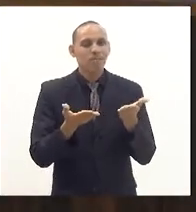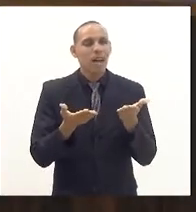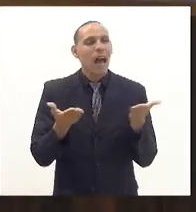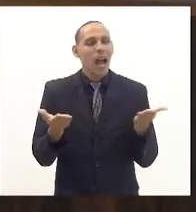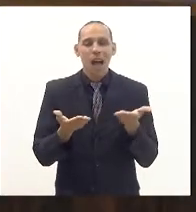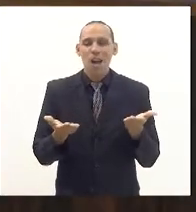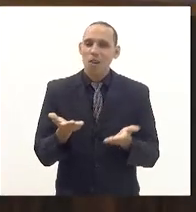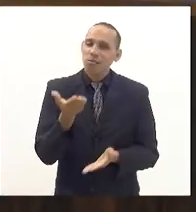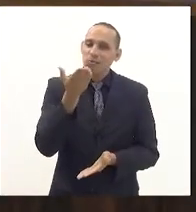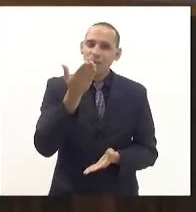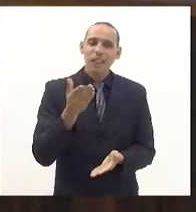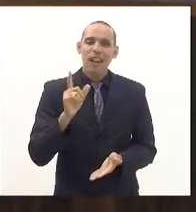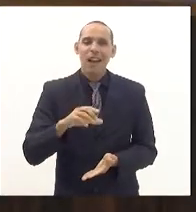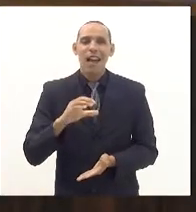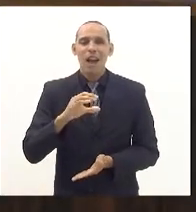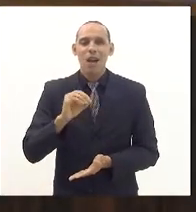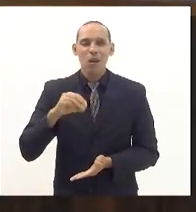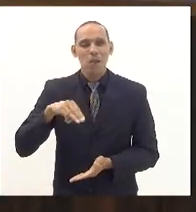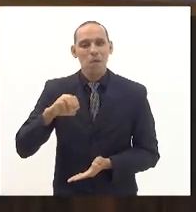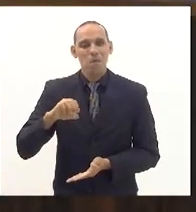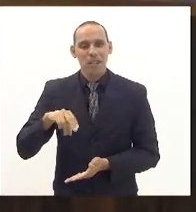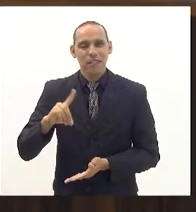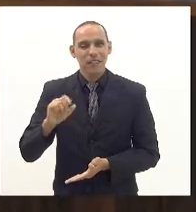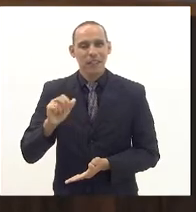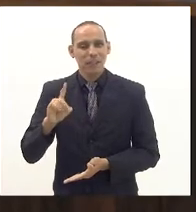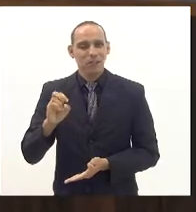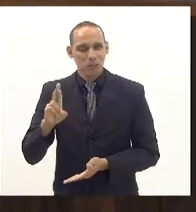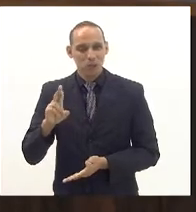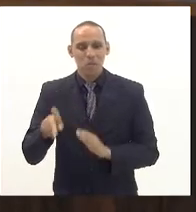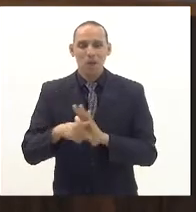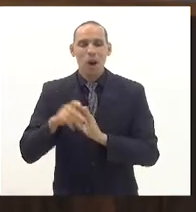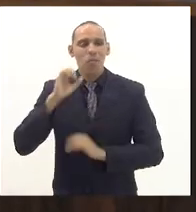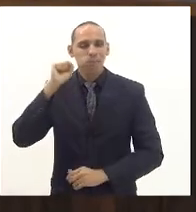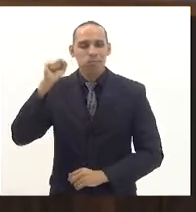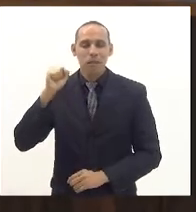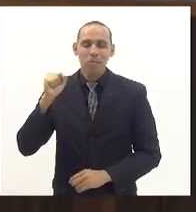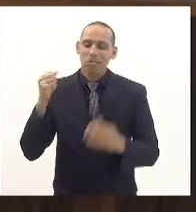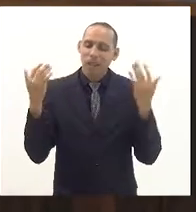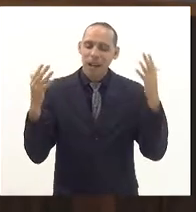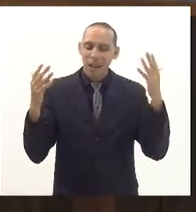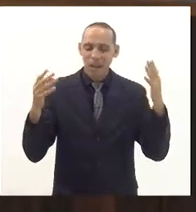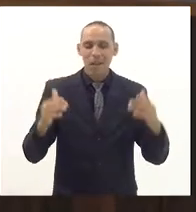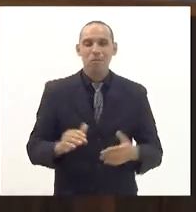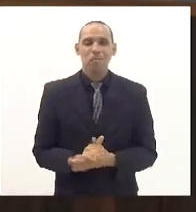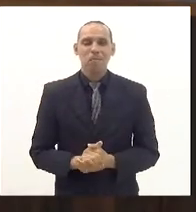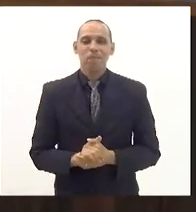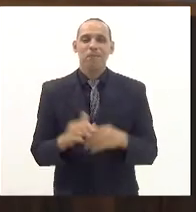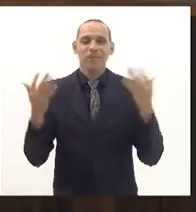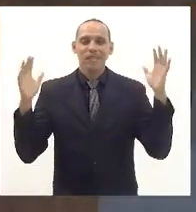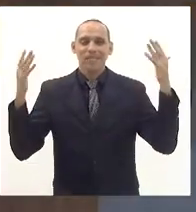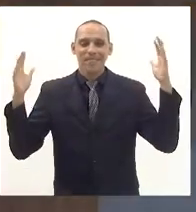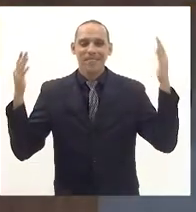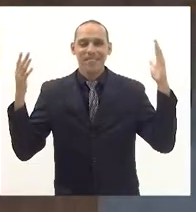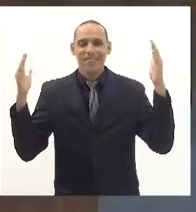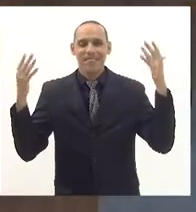como o andador de Tiradentes meu caro Marcelo Parabéns Muito obrigado